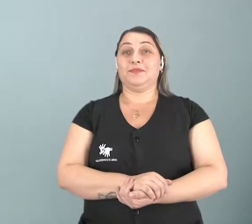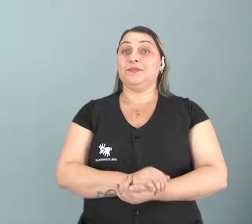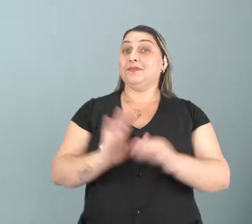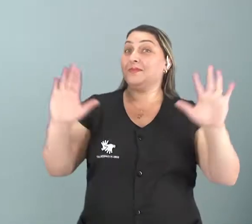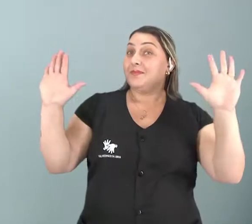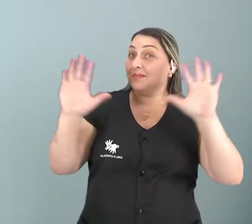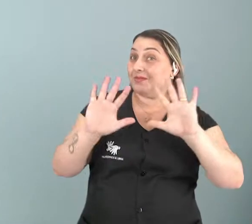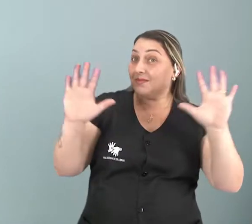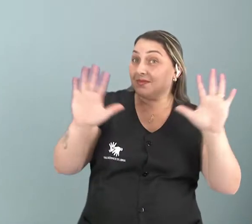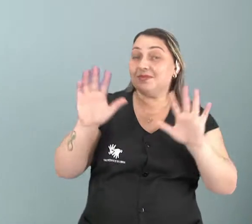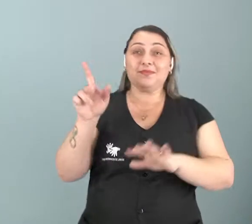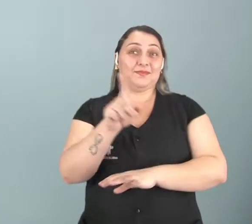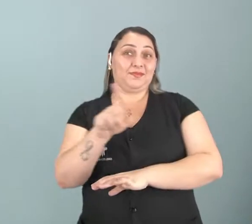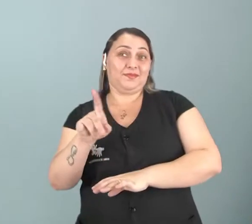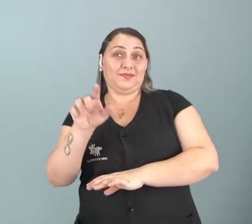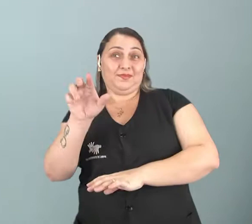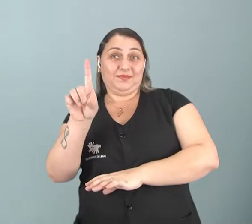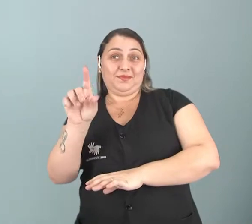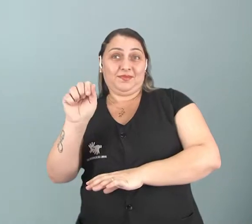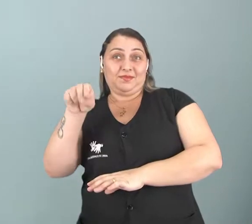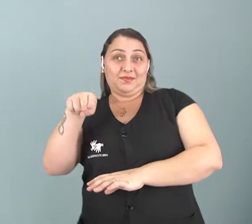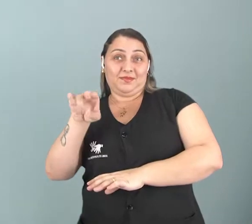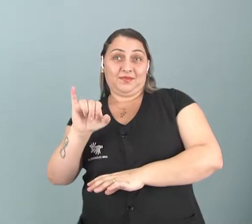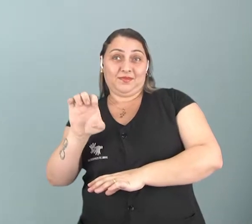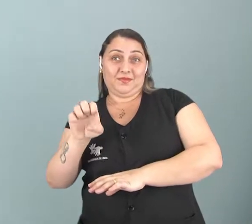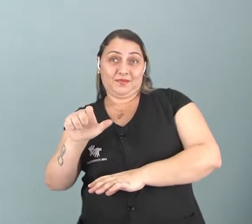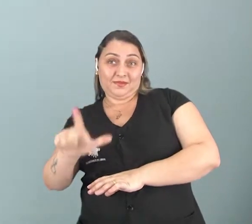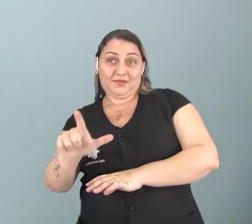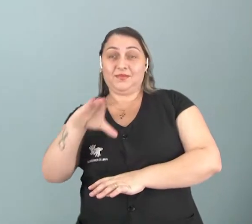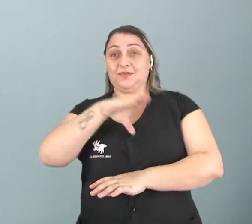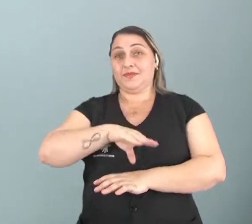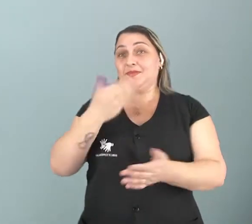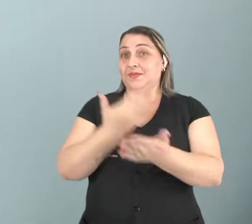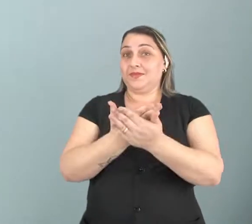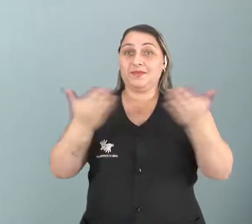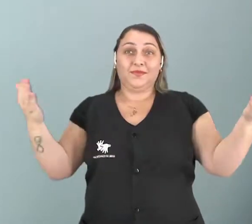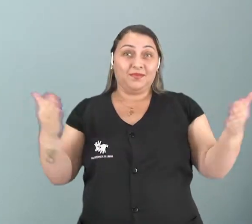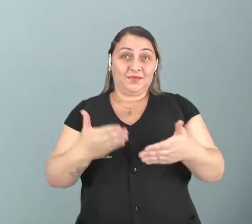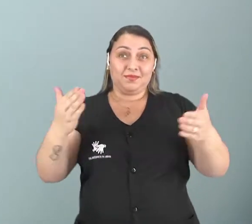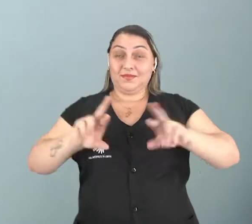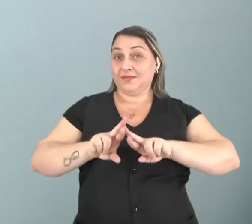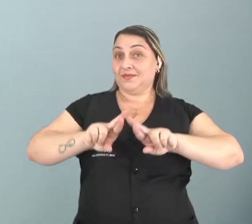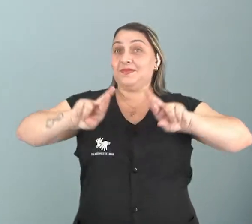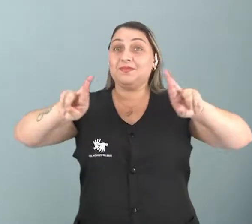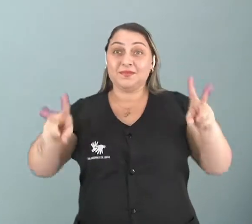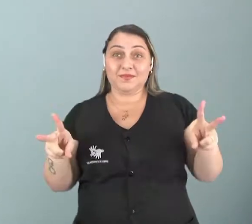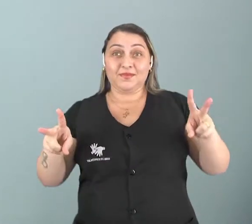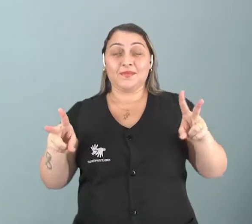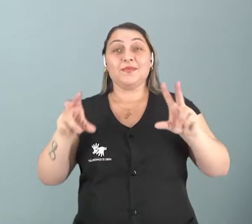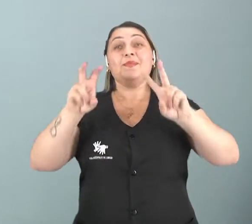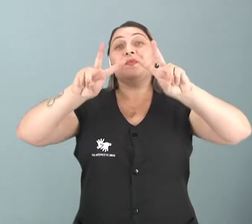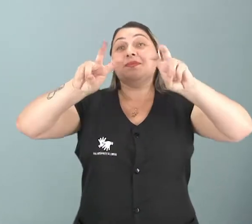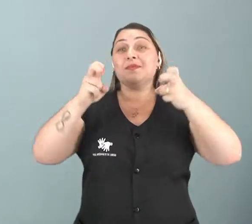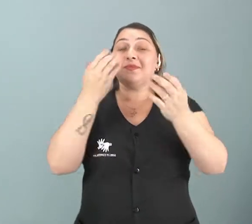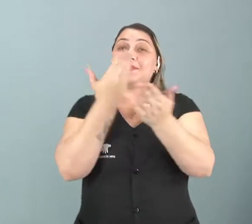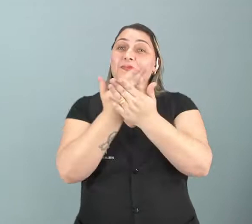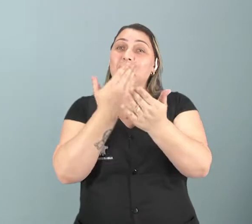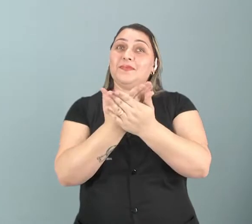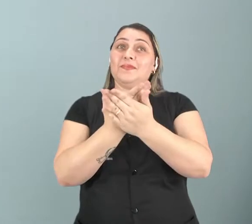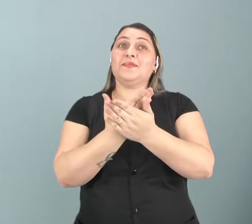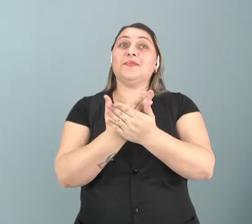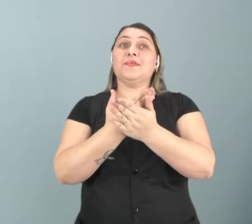E aí, moçada, eu sou o professor Daniel Lopes, de Língua Portuguesa. E a aula de hoje vai ser um pouquinho diferente. O assunto da nossa aula vai